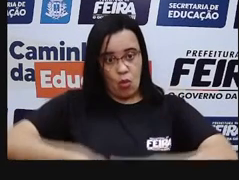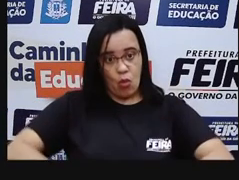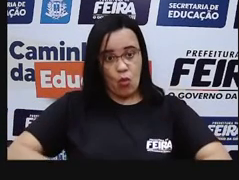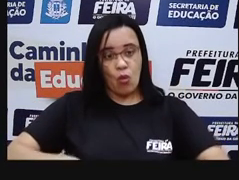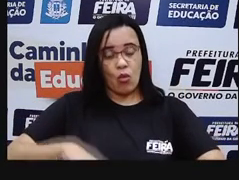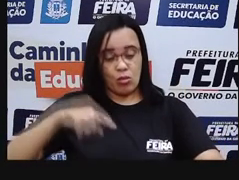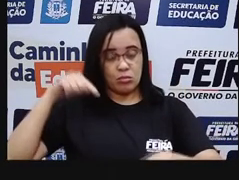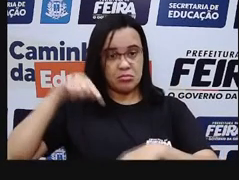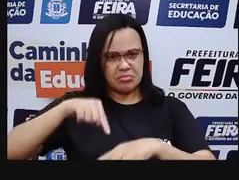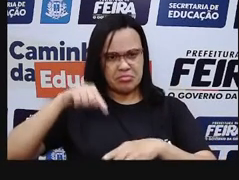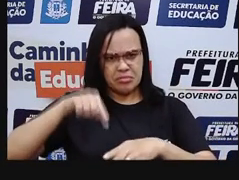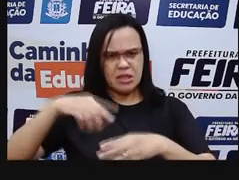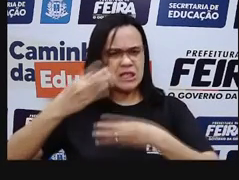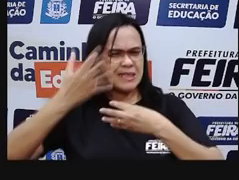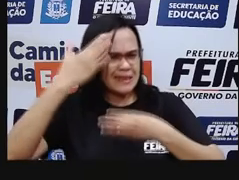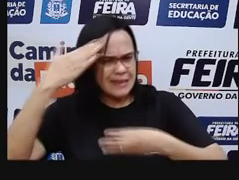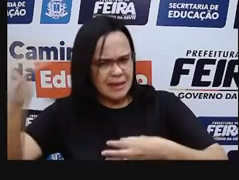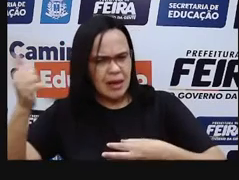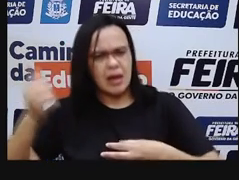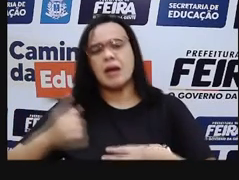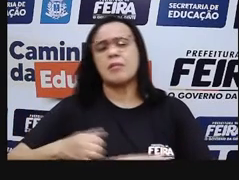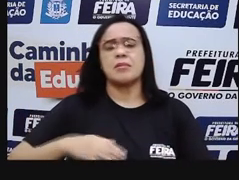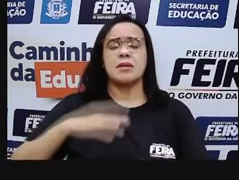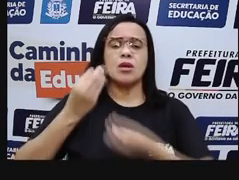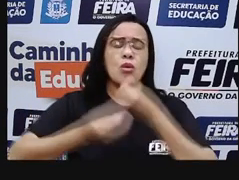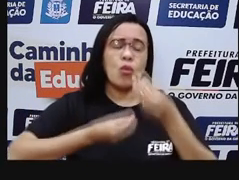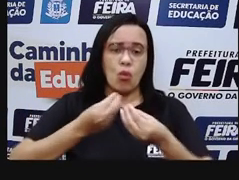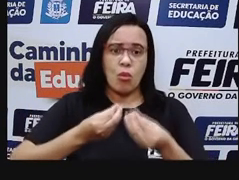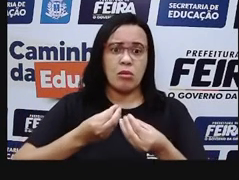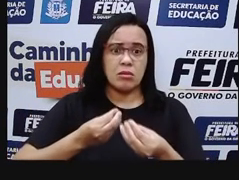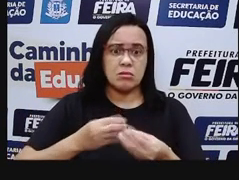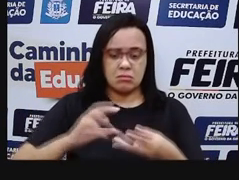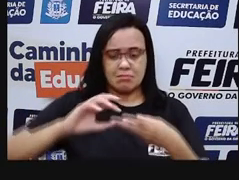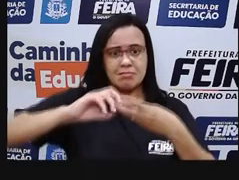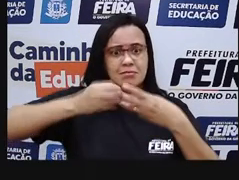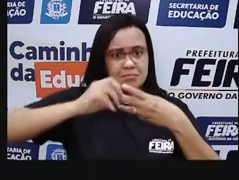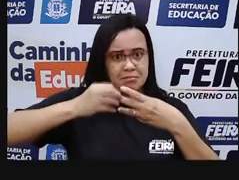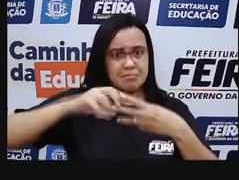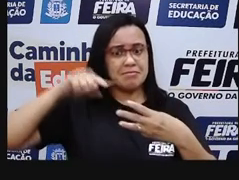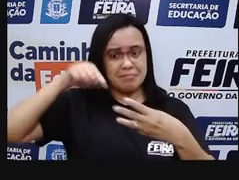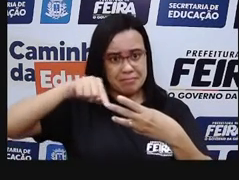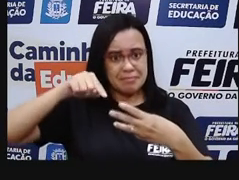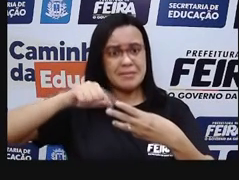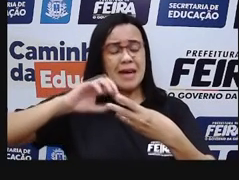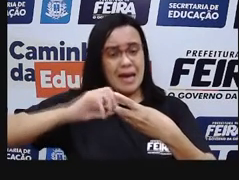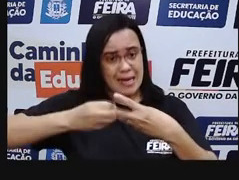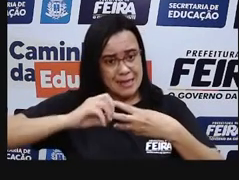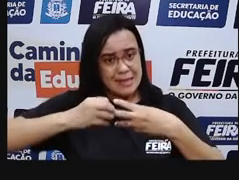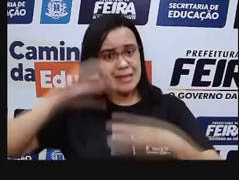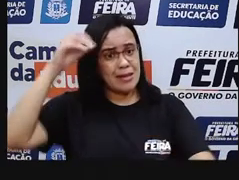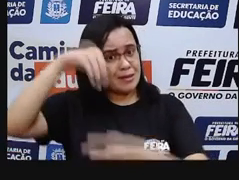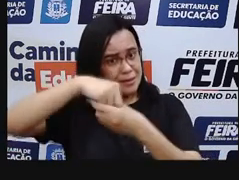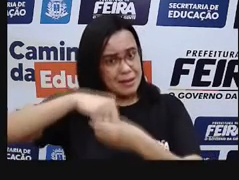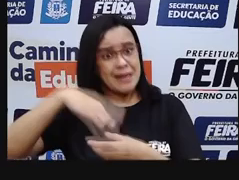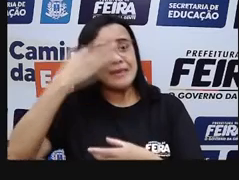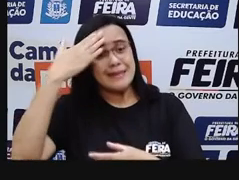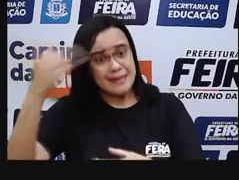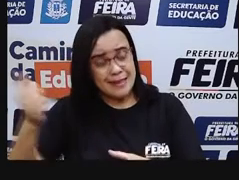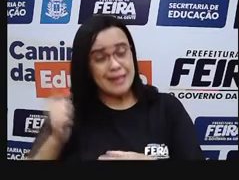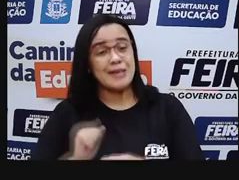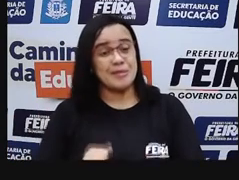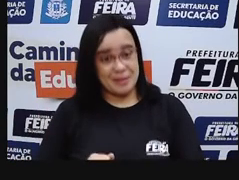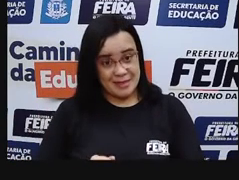Elas reconheçam esse microrganismo morto ou esse microrganismo conhecido como inimigo